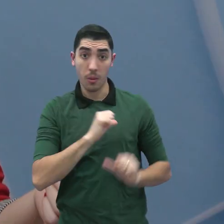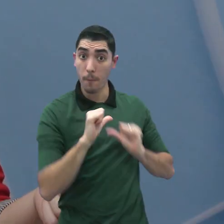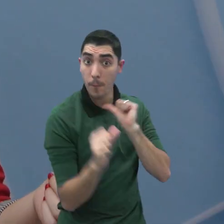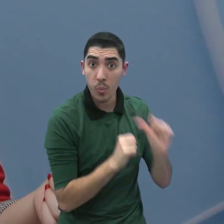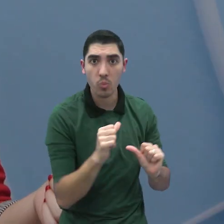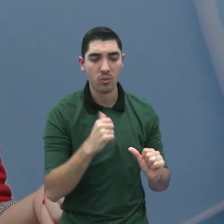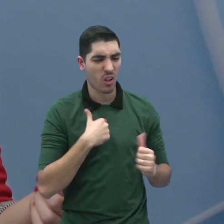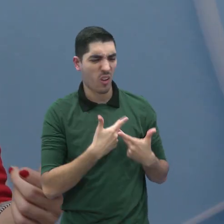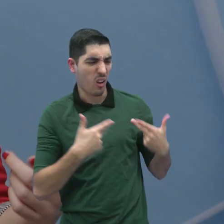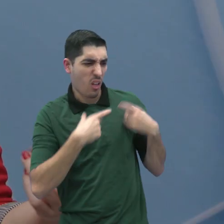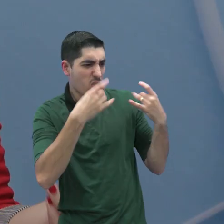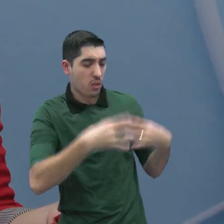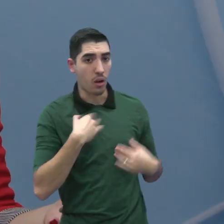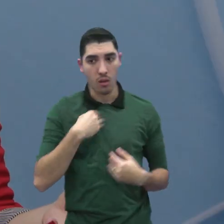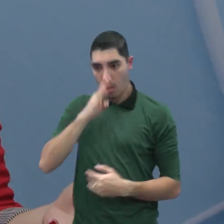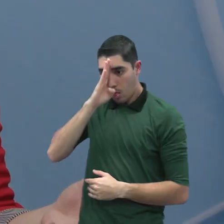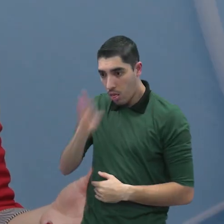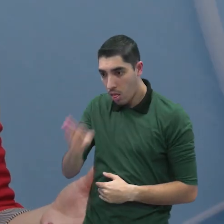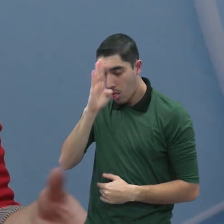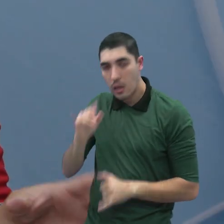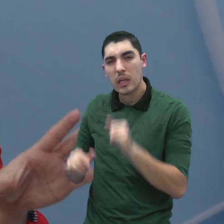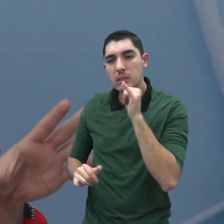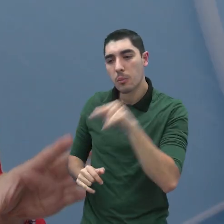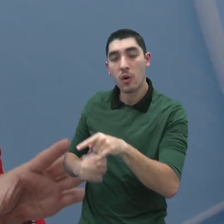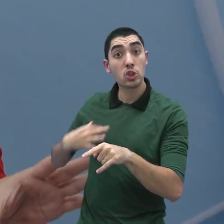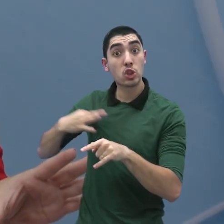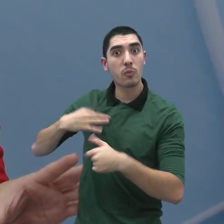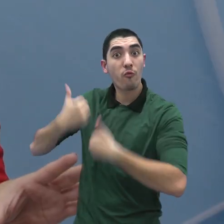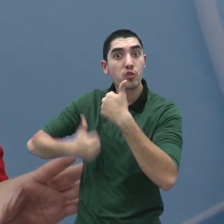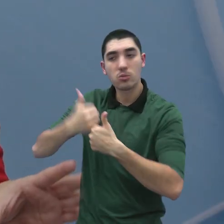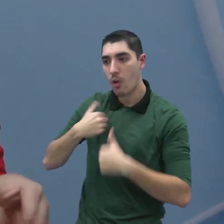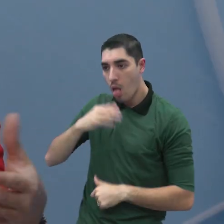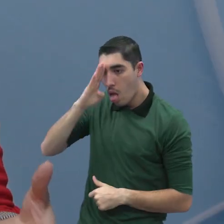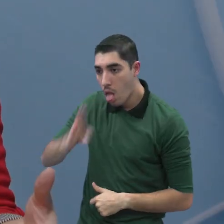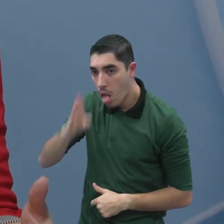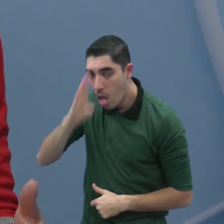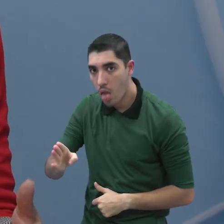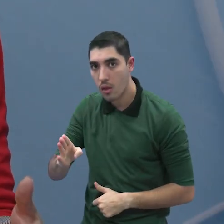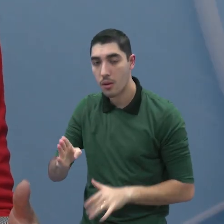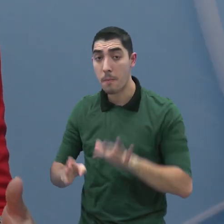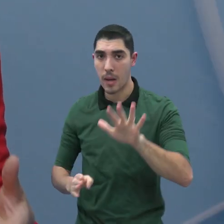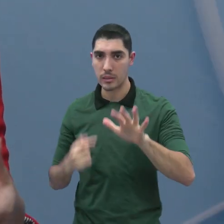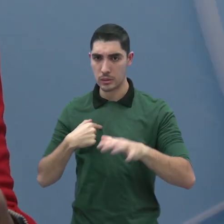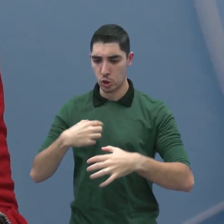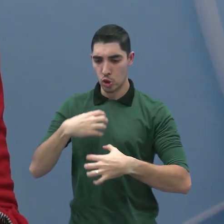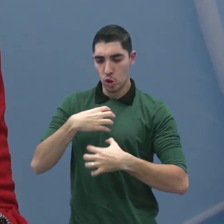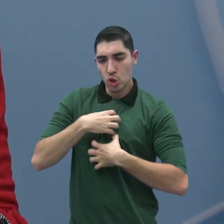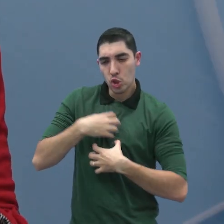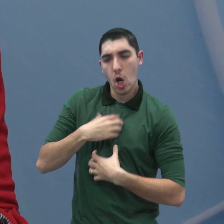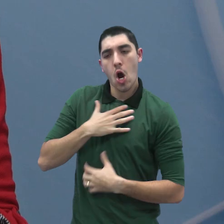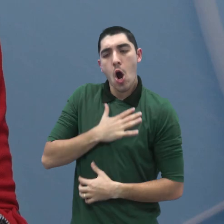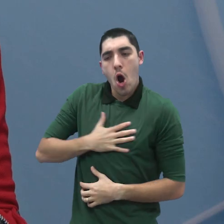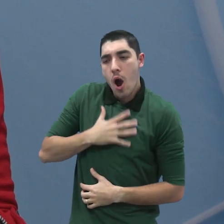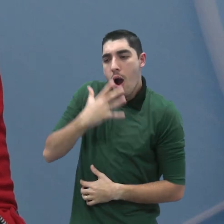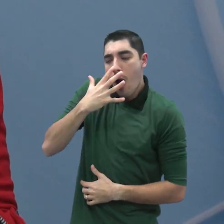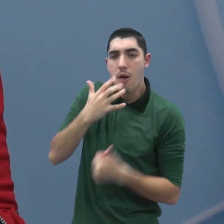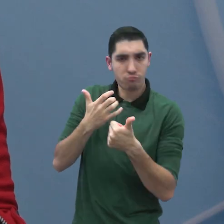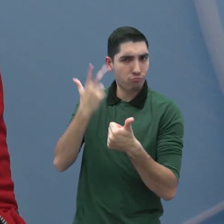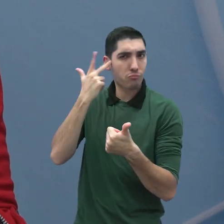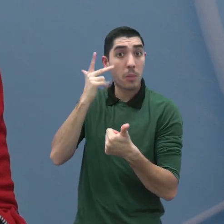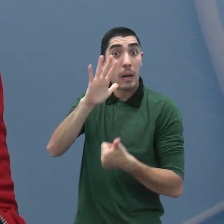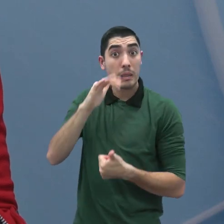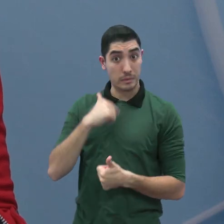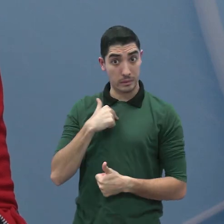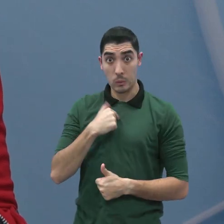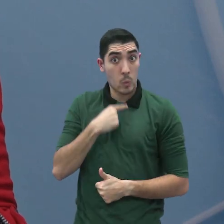por conta do seu time do coração, por exemplo. Esses sentimentos são humanos, gente, mas quando saem do controle